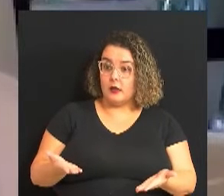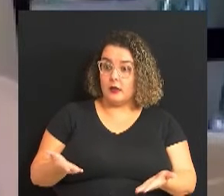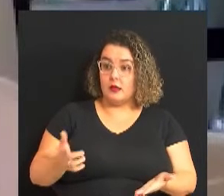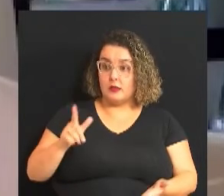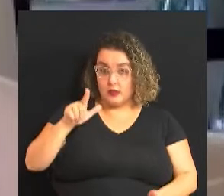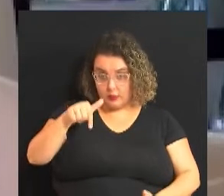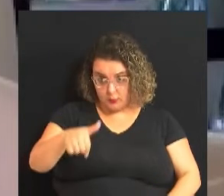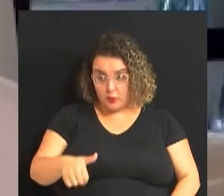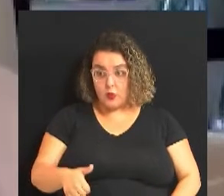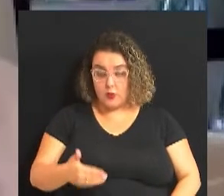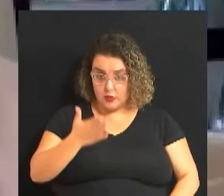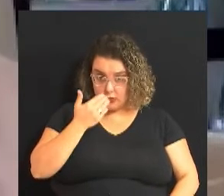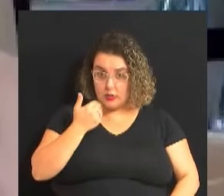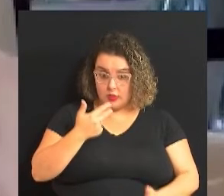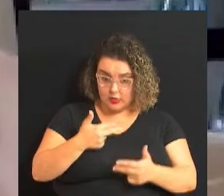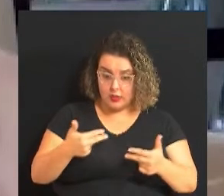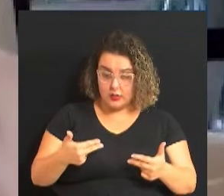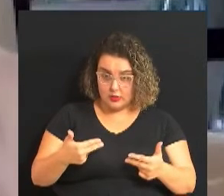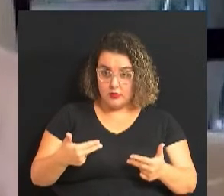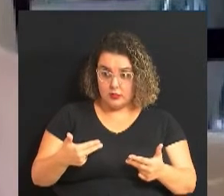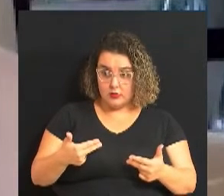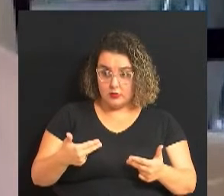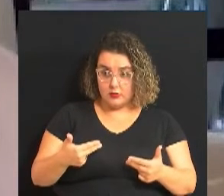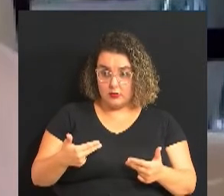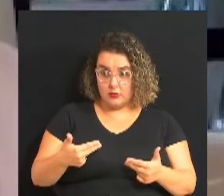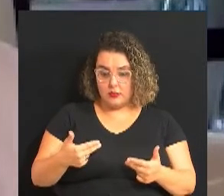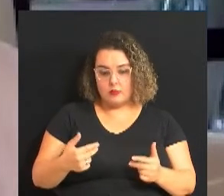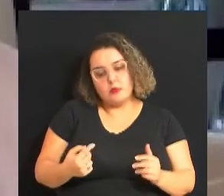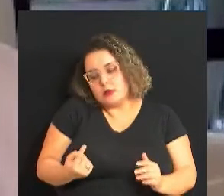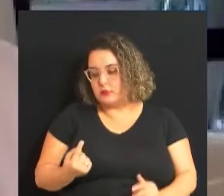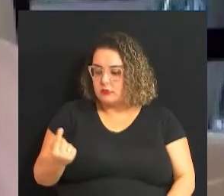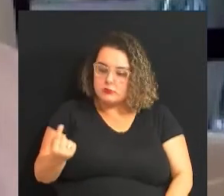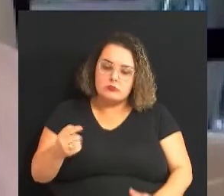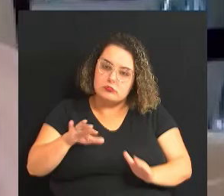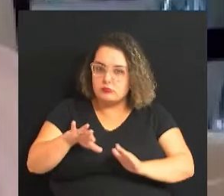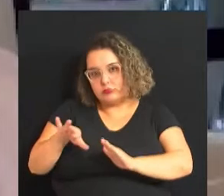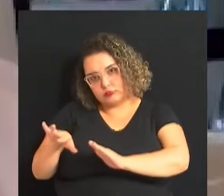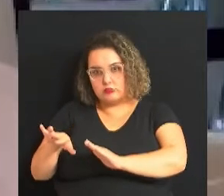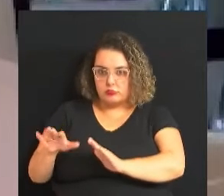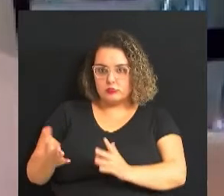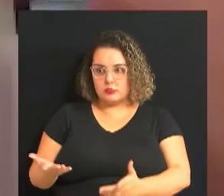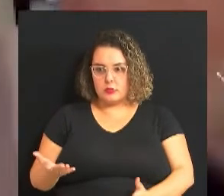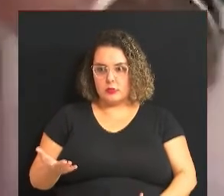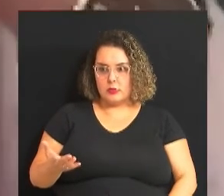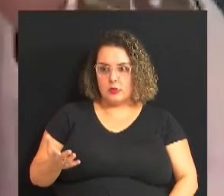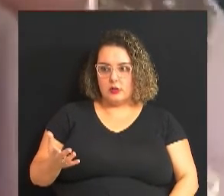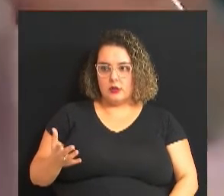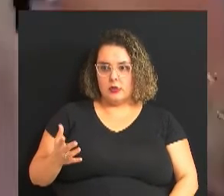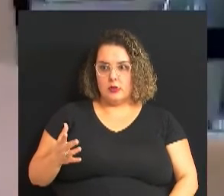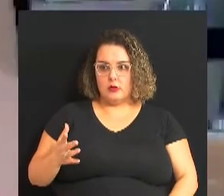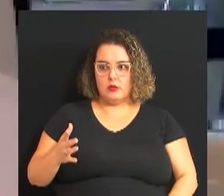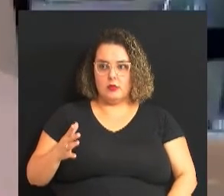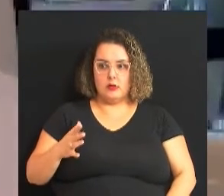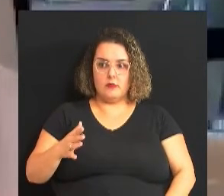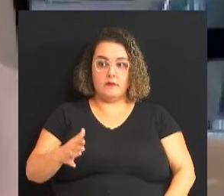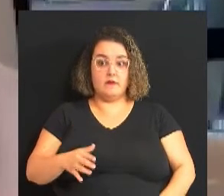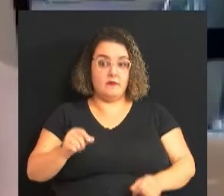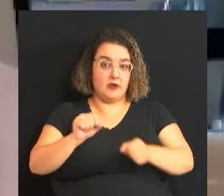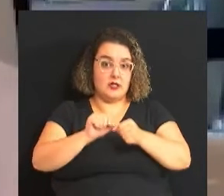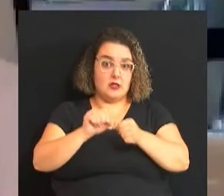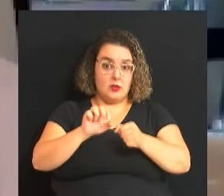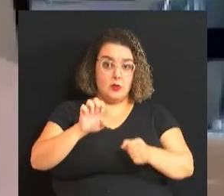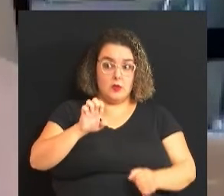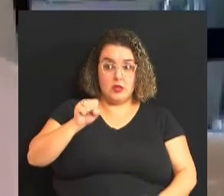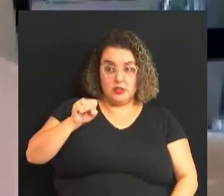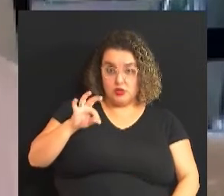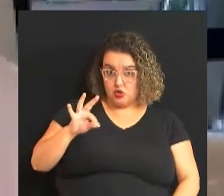após a sua refeição, basta ela ficar mais isolada, fazer um pouquinho de força com a barriga, fazer o estômago eliminar todo o